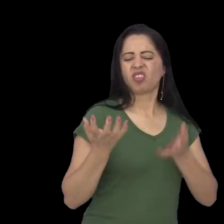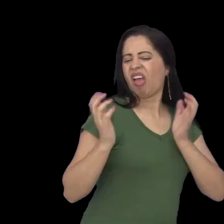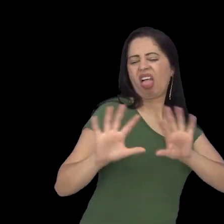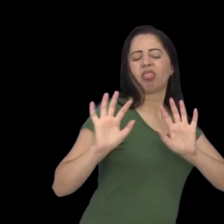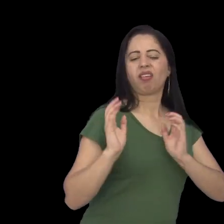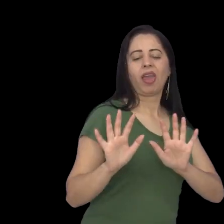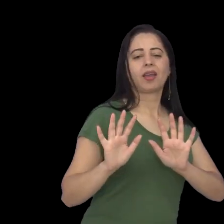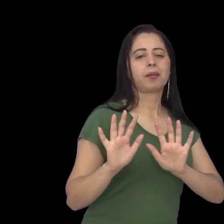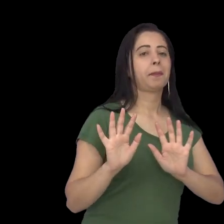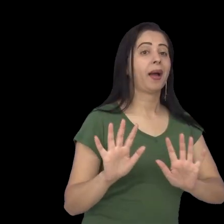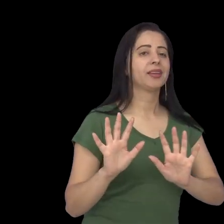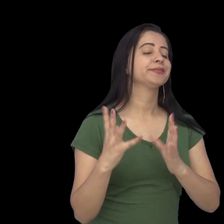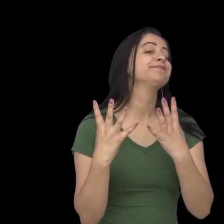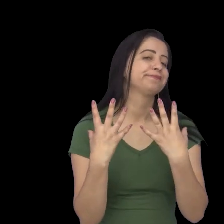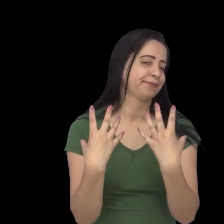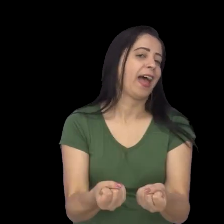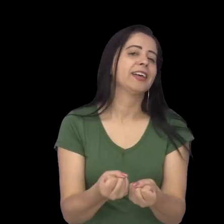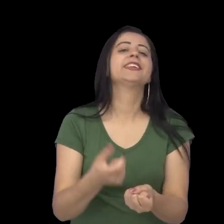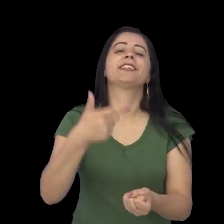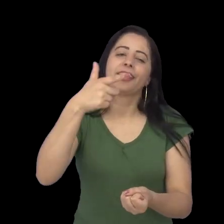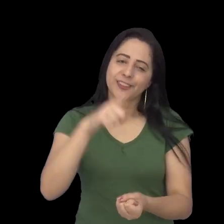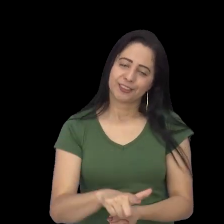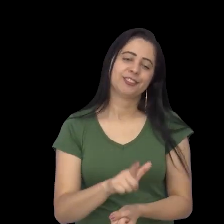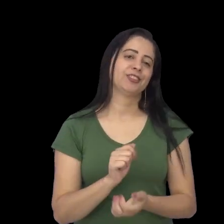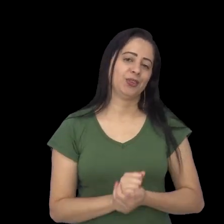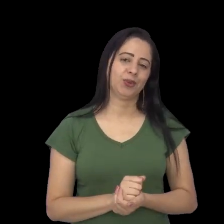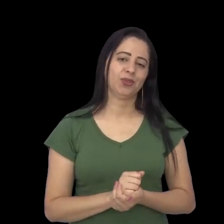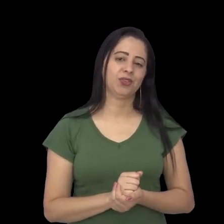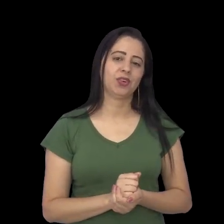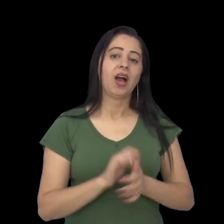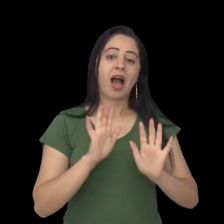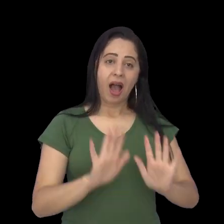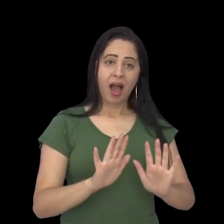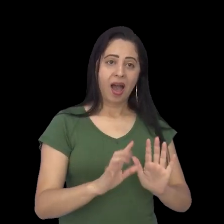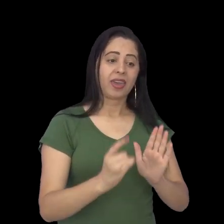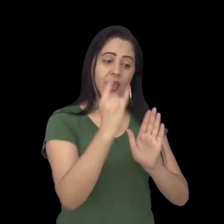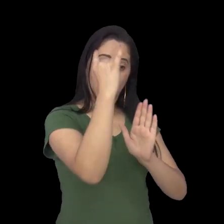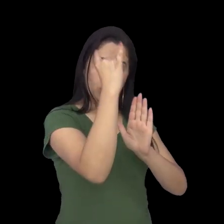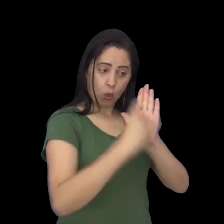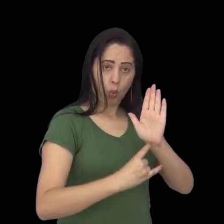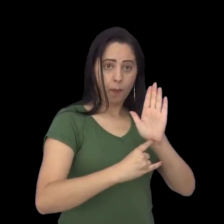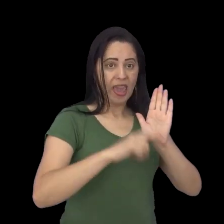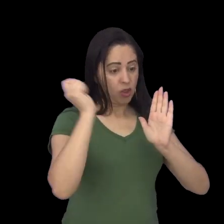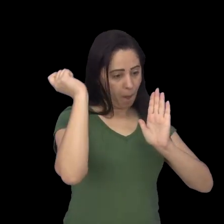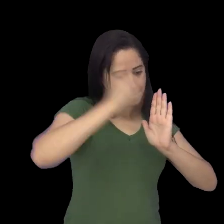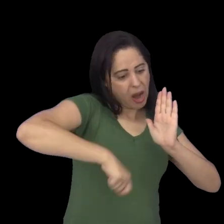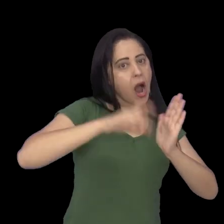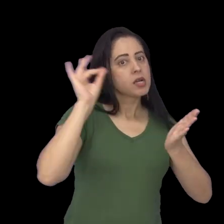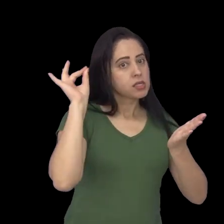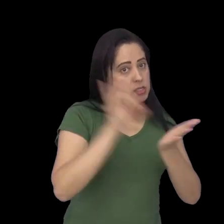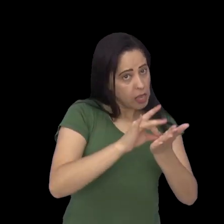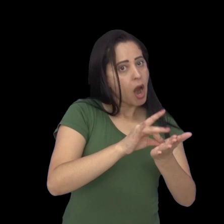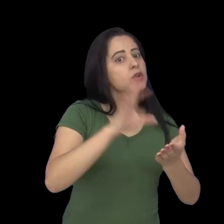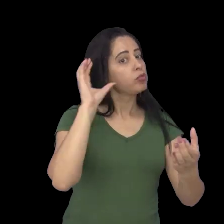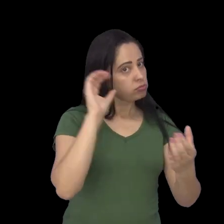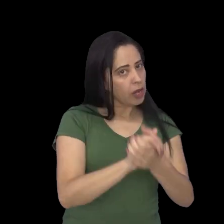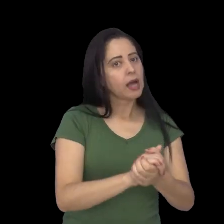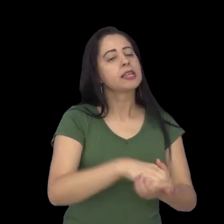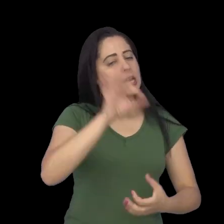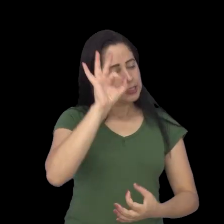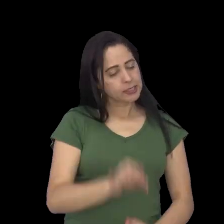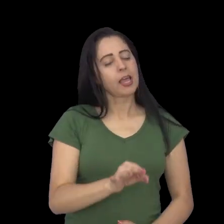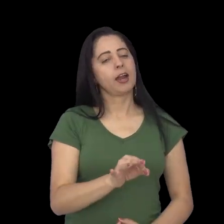aí acabei caindo na lábia dele de novo. E a gente casou de casar mesmo. Foi meu